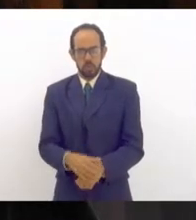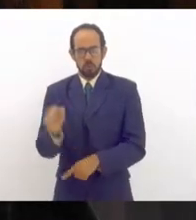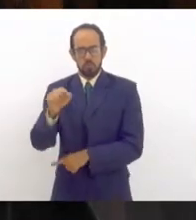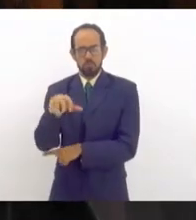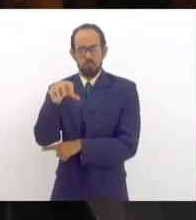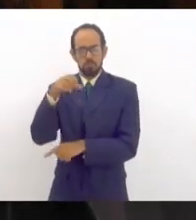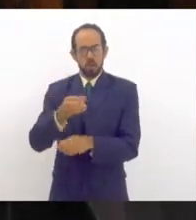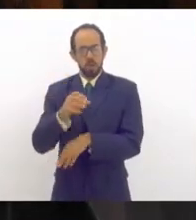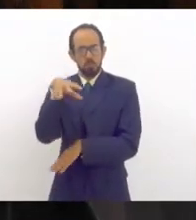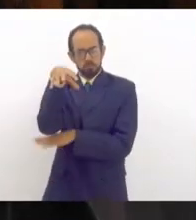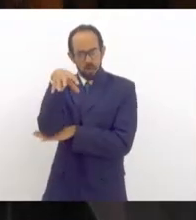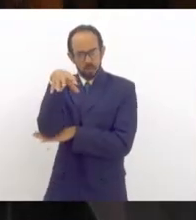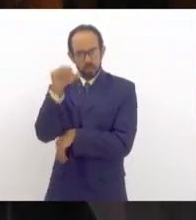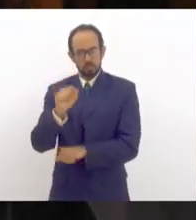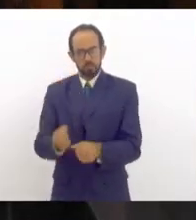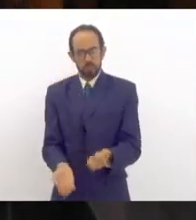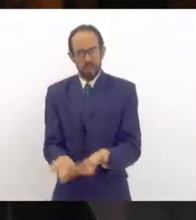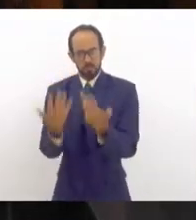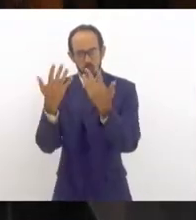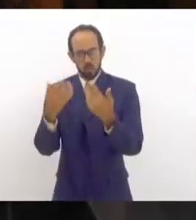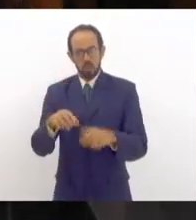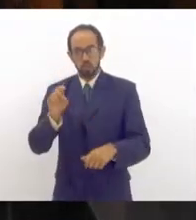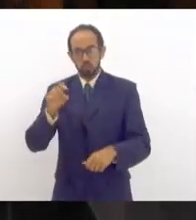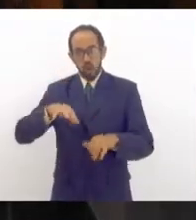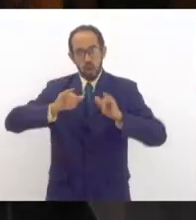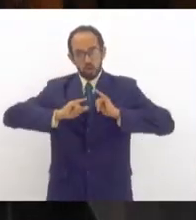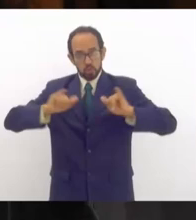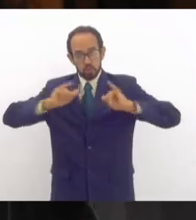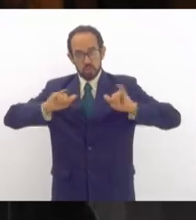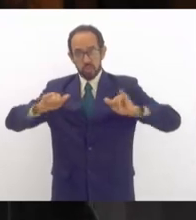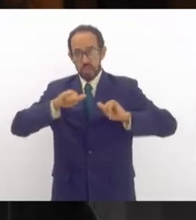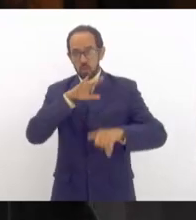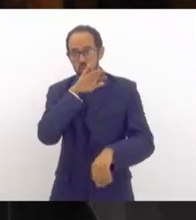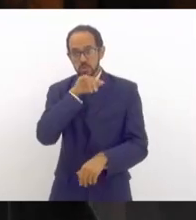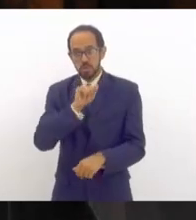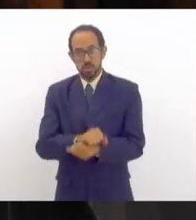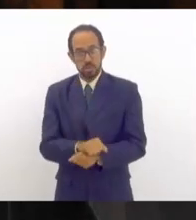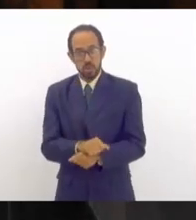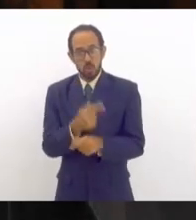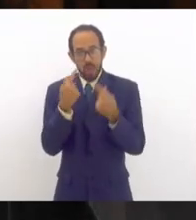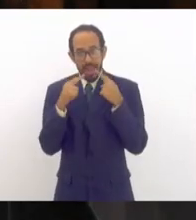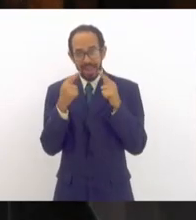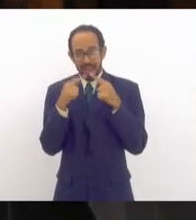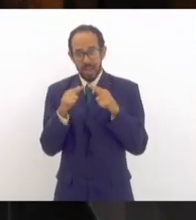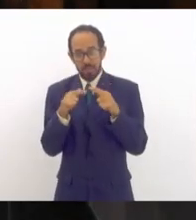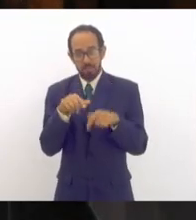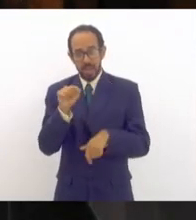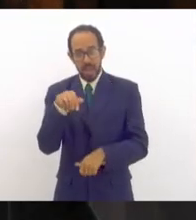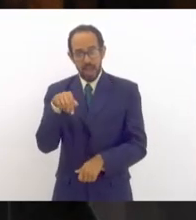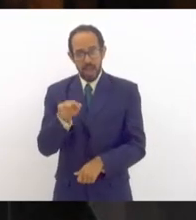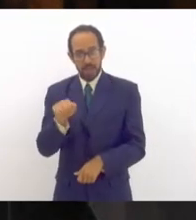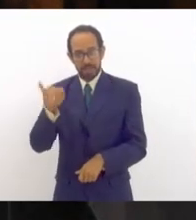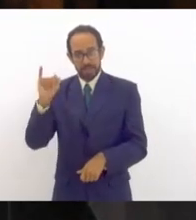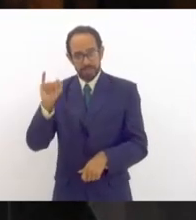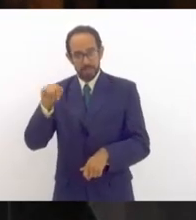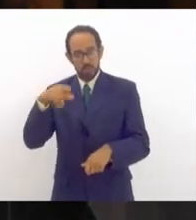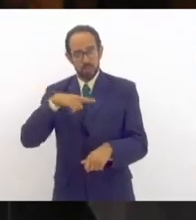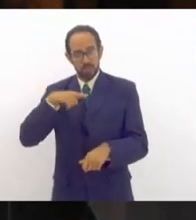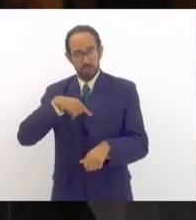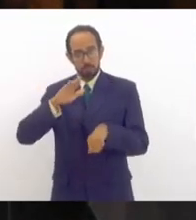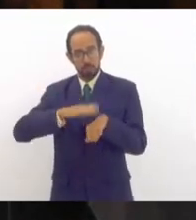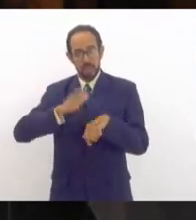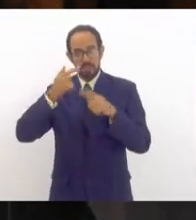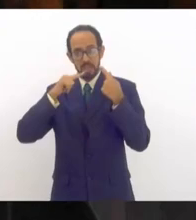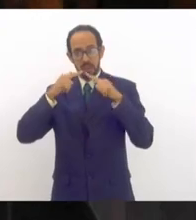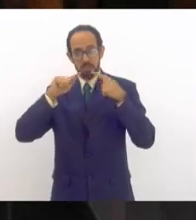é só notícia ruim vai vendo Reclame Aqui a empresa que mais recebe reclamação você vai falar com ele você